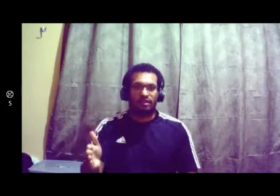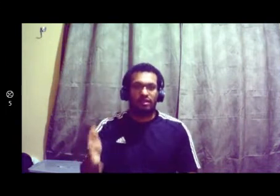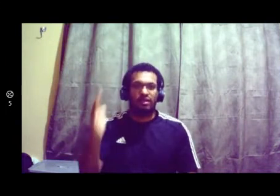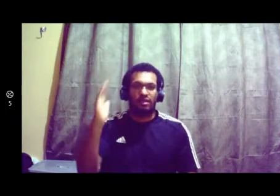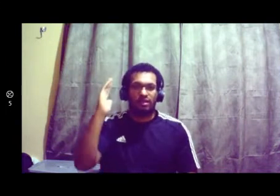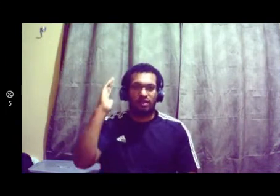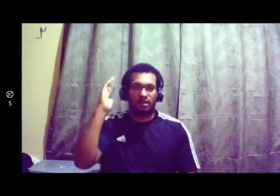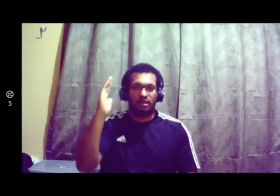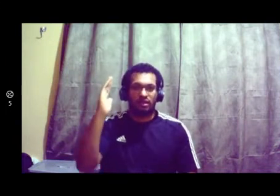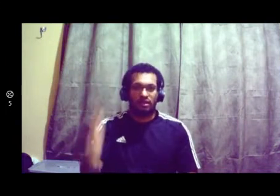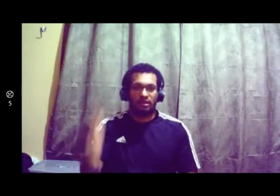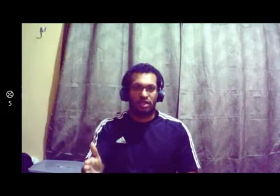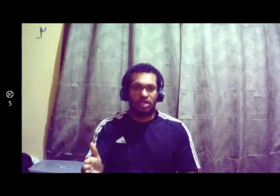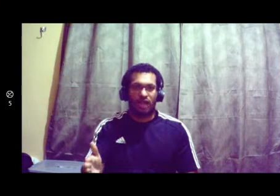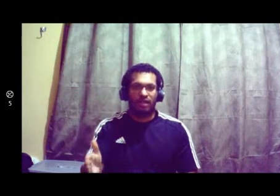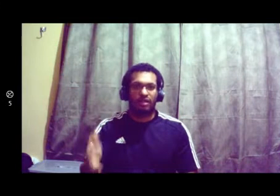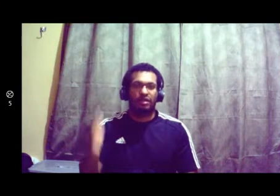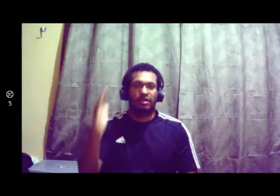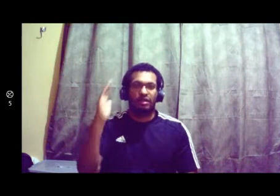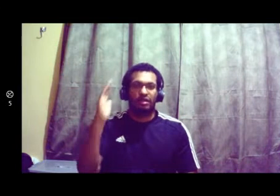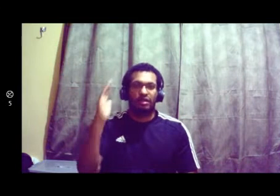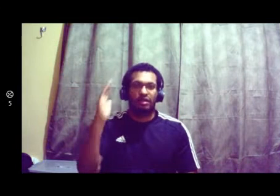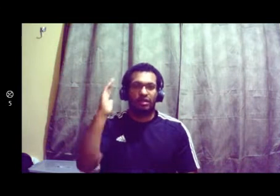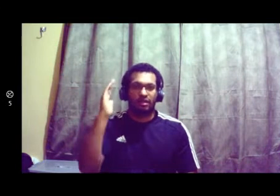assim. Já. Tá